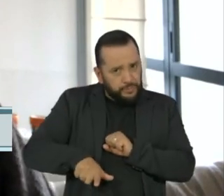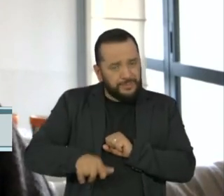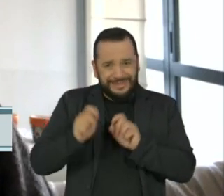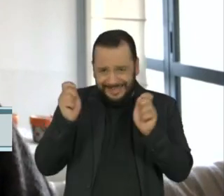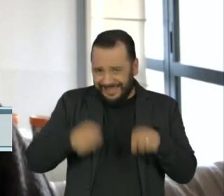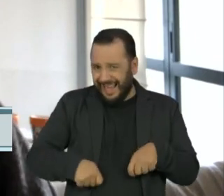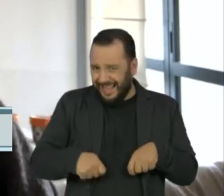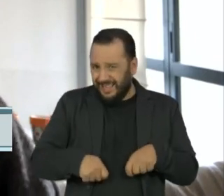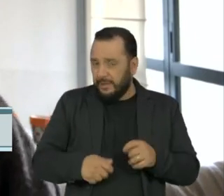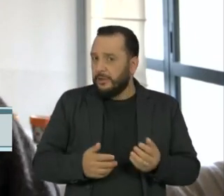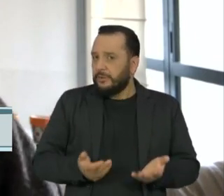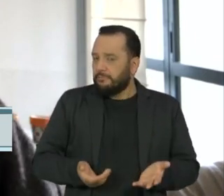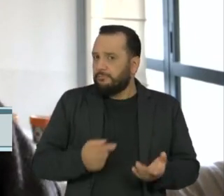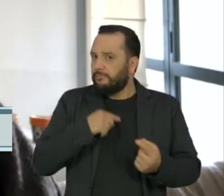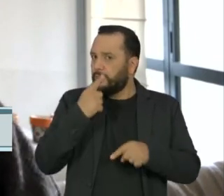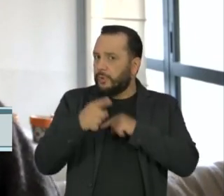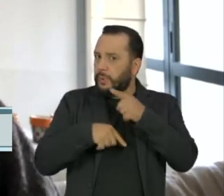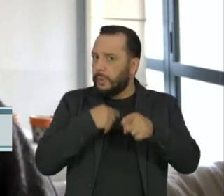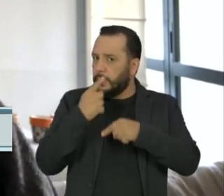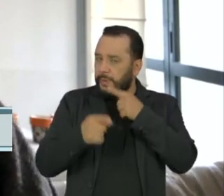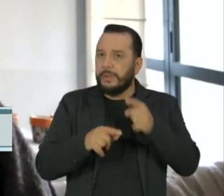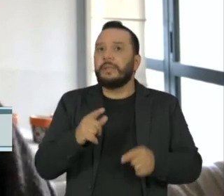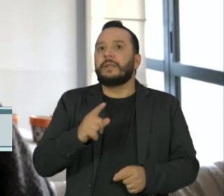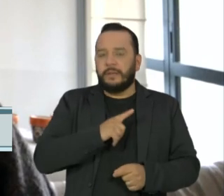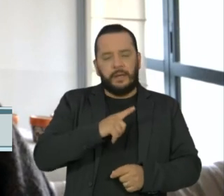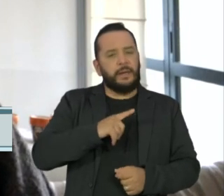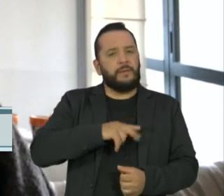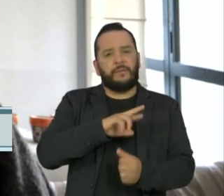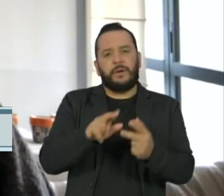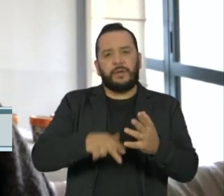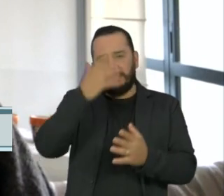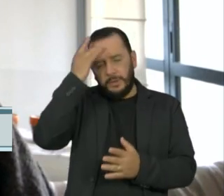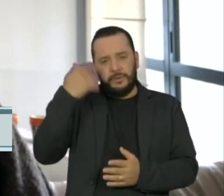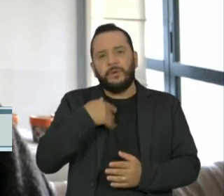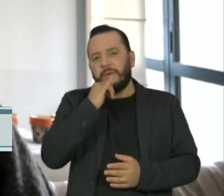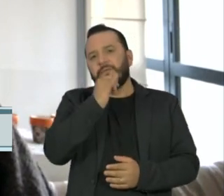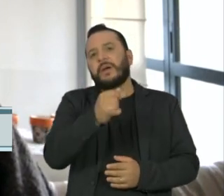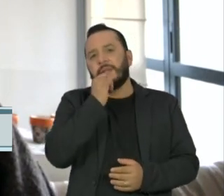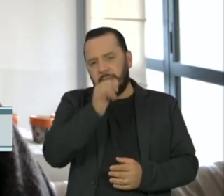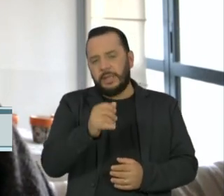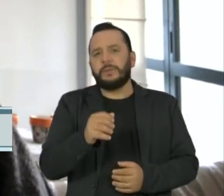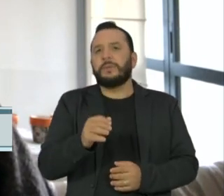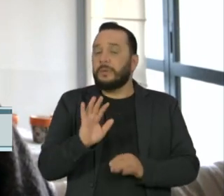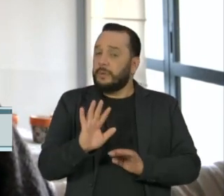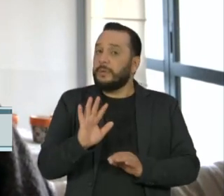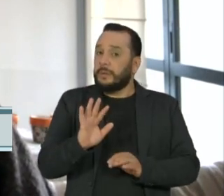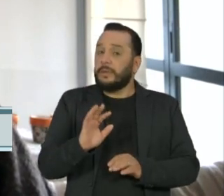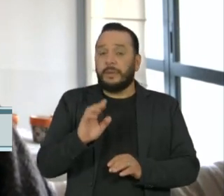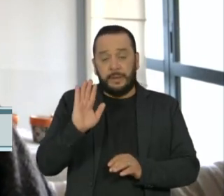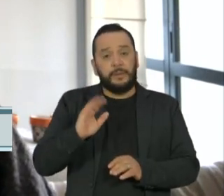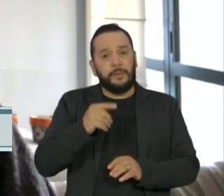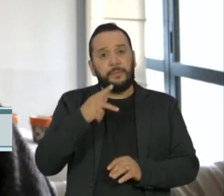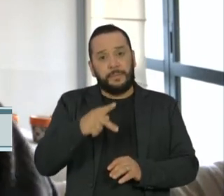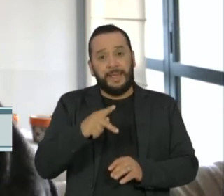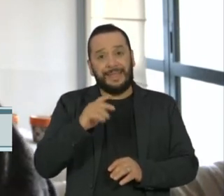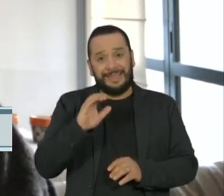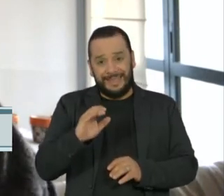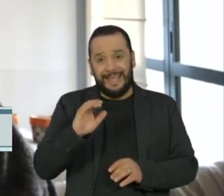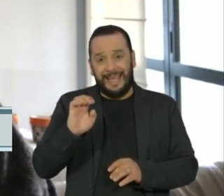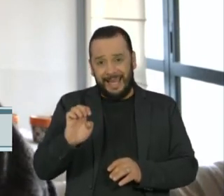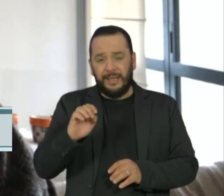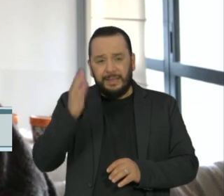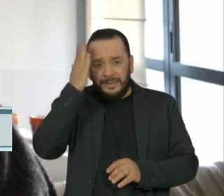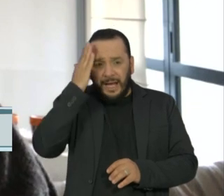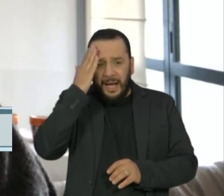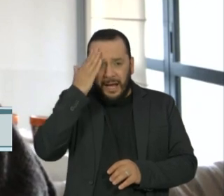da primeira infecção. Há vários relatos de casos que surgiram mostrando que o PCR, que é aquele exame que detecta